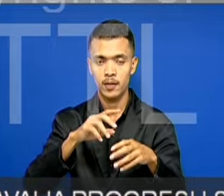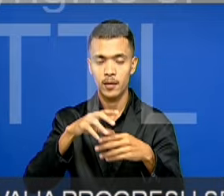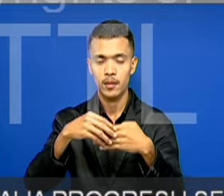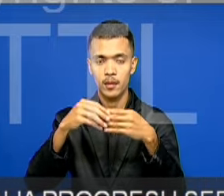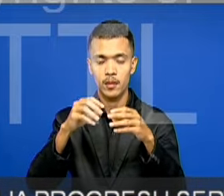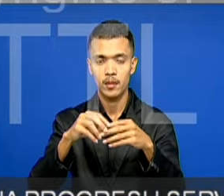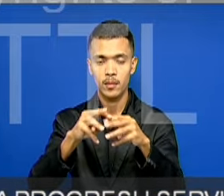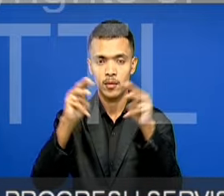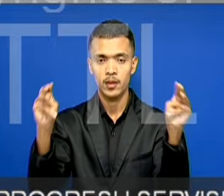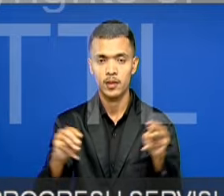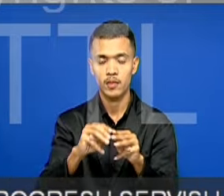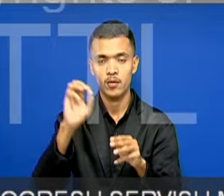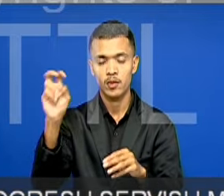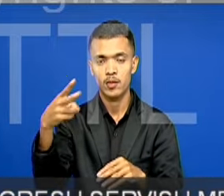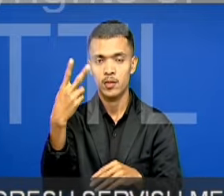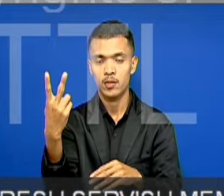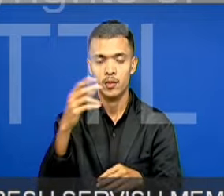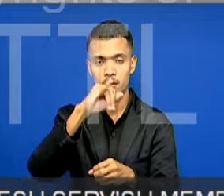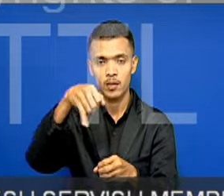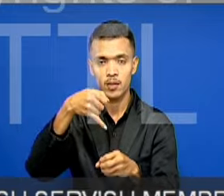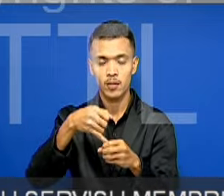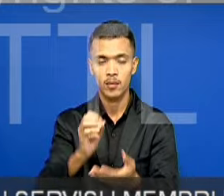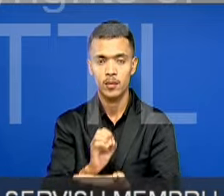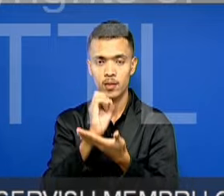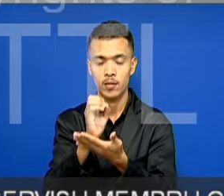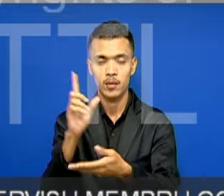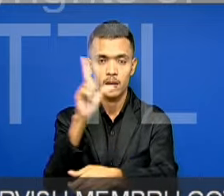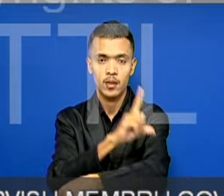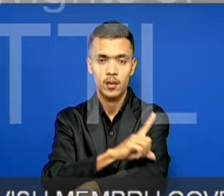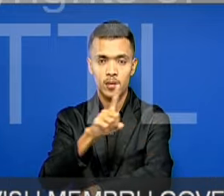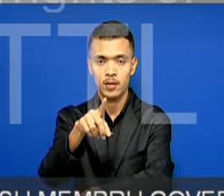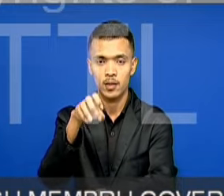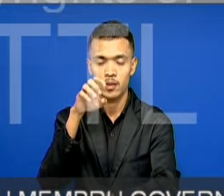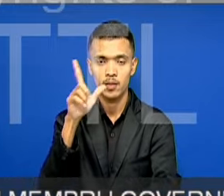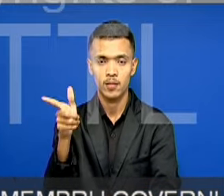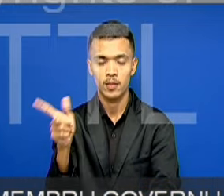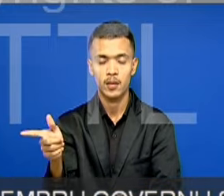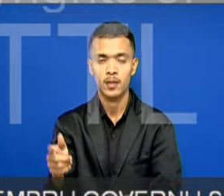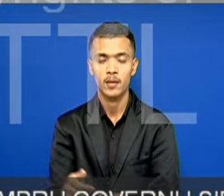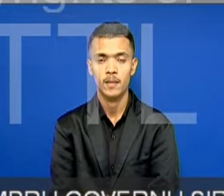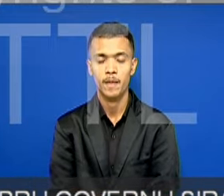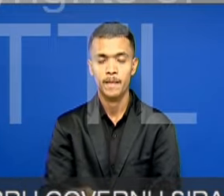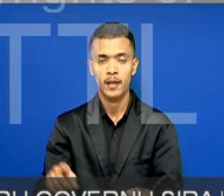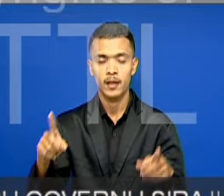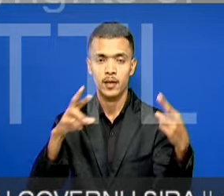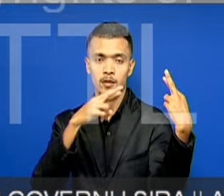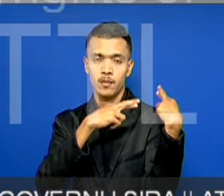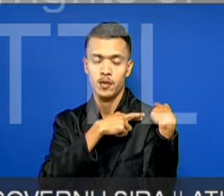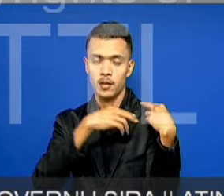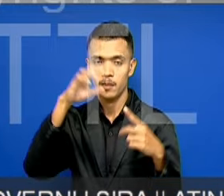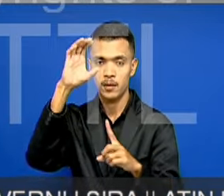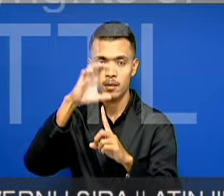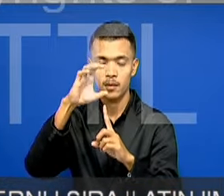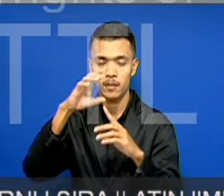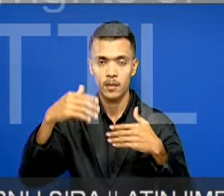Raiwa. E a primeiro 120 dias. Que é fácil. Cargo chefia e a nível município